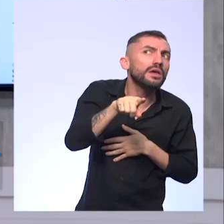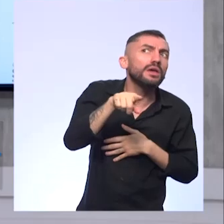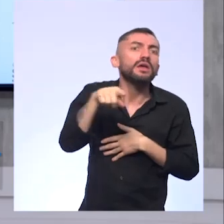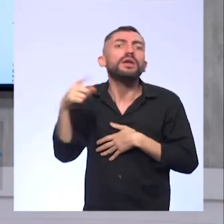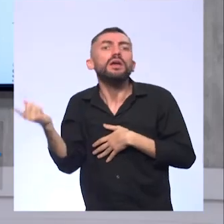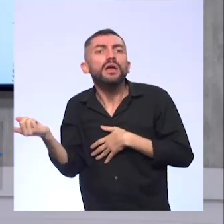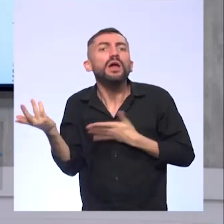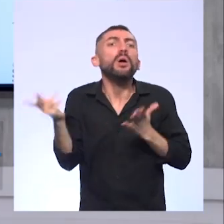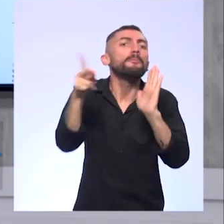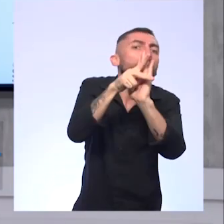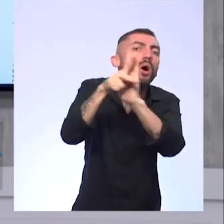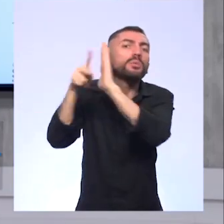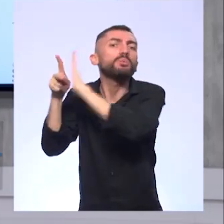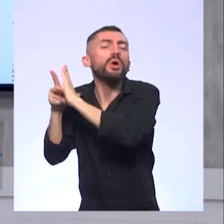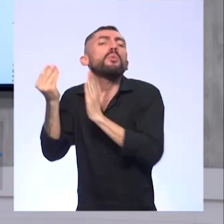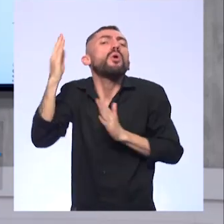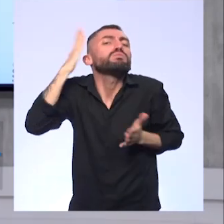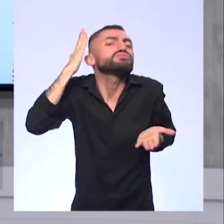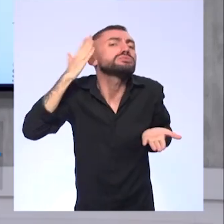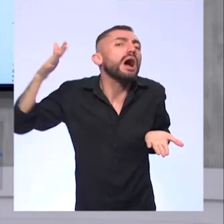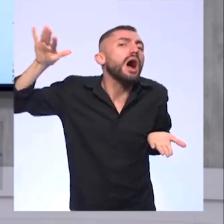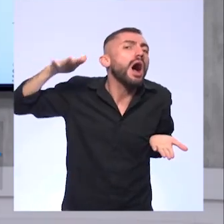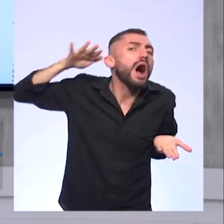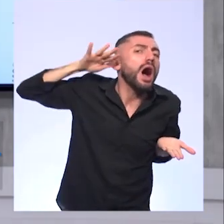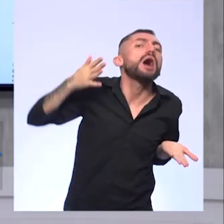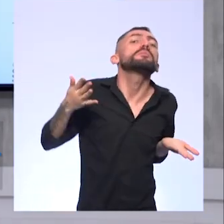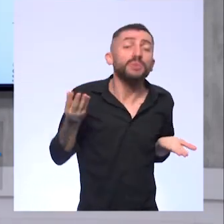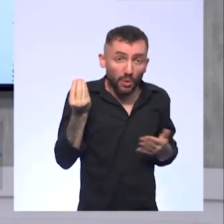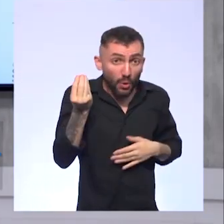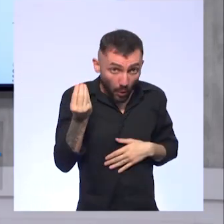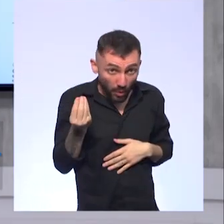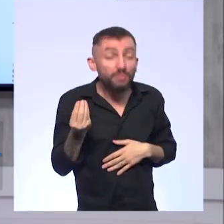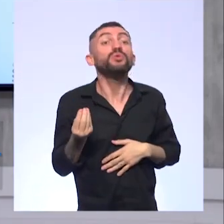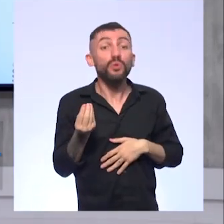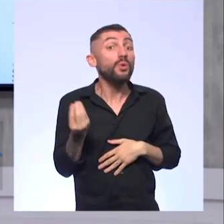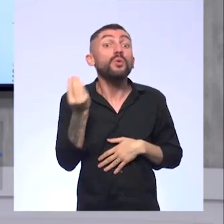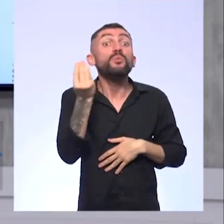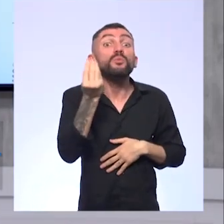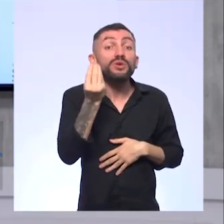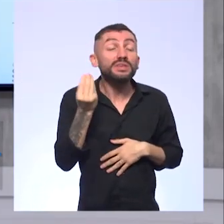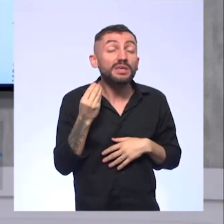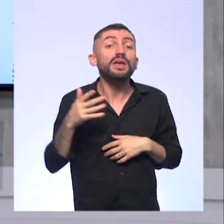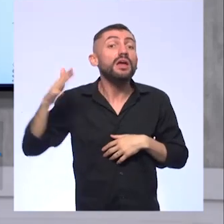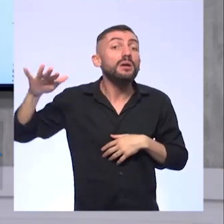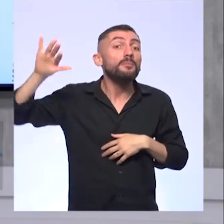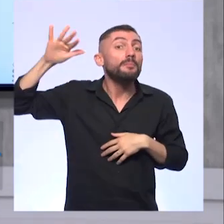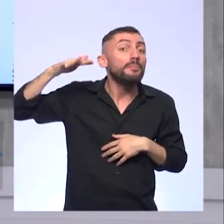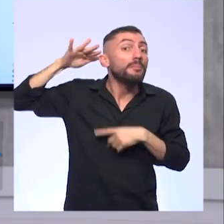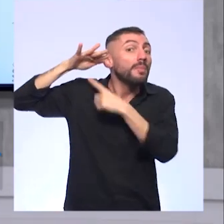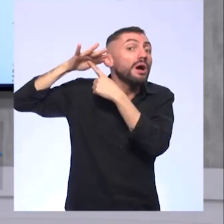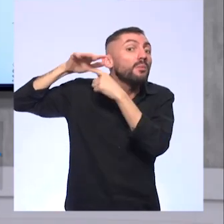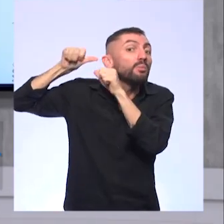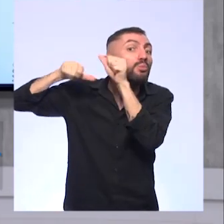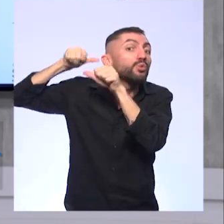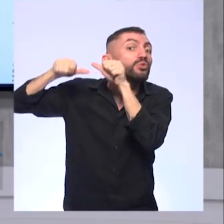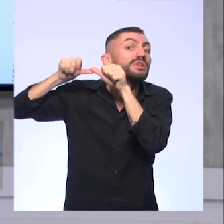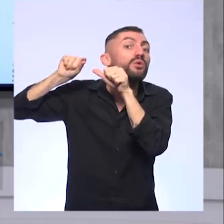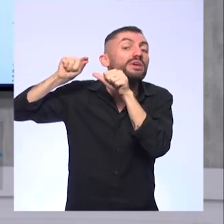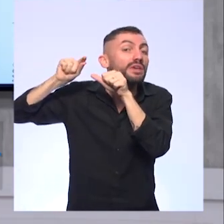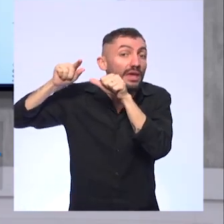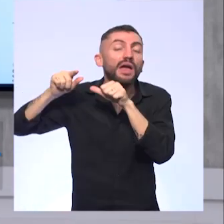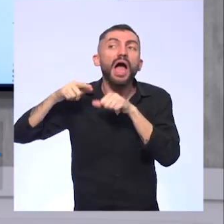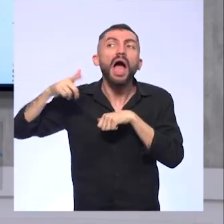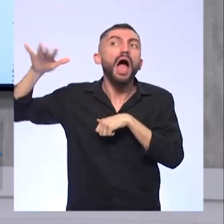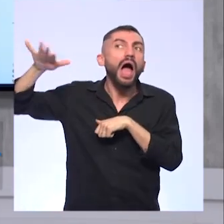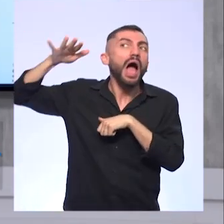faço para perceber uma diferenciação entre duas notas é porque eu percebi que houve alteração de qual propriedade o que que